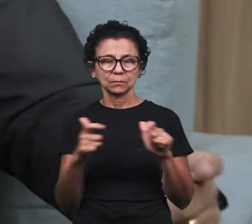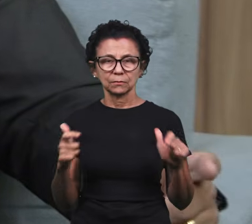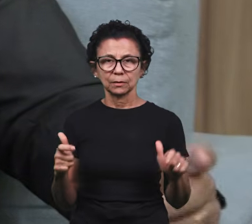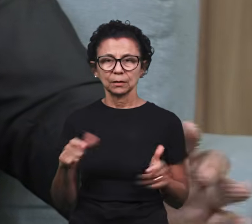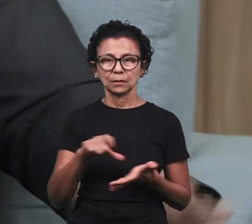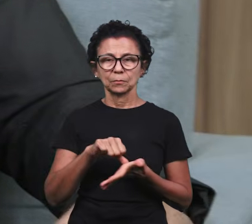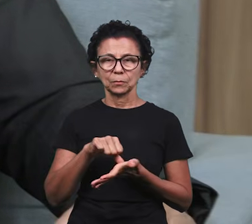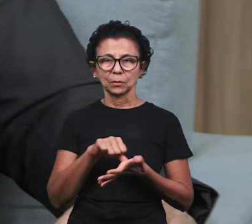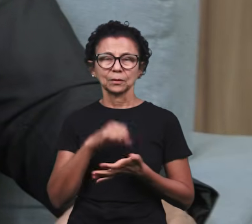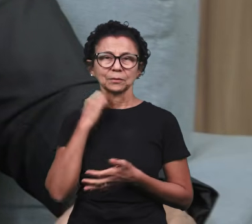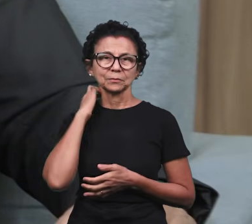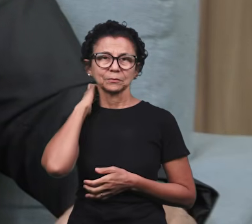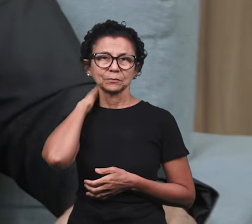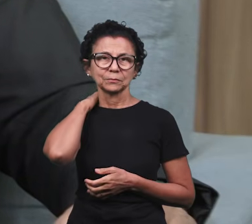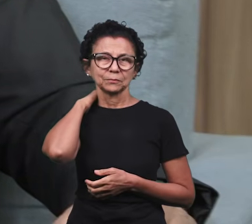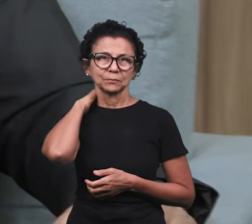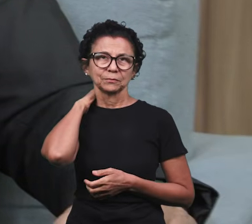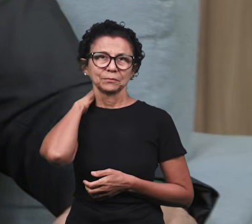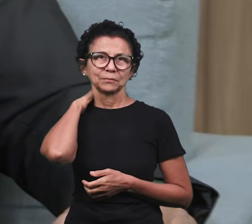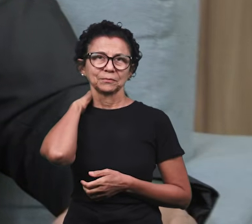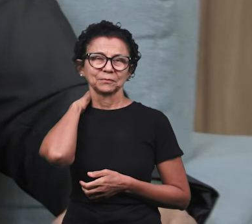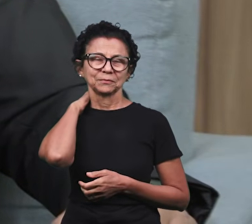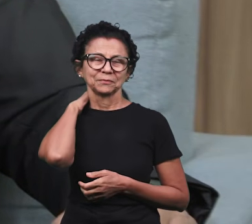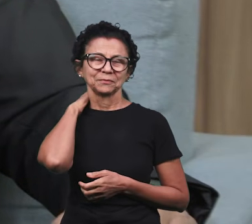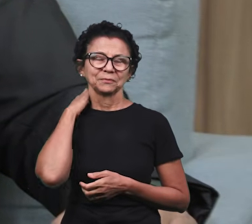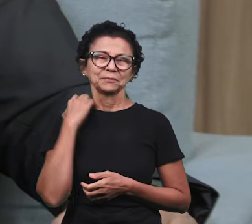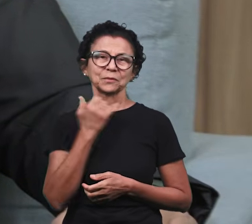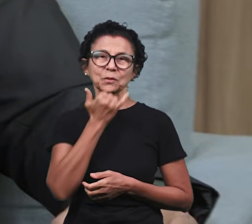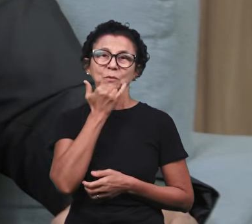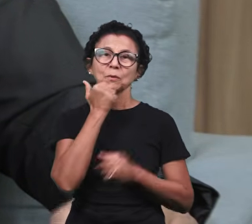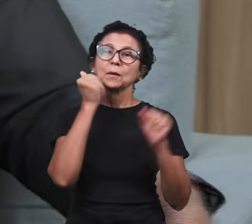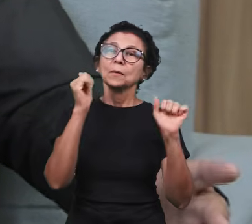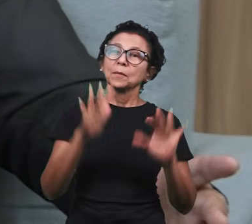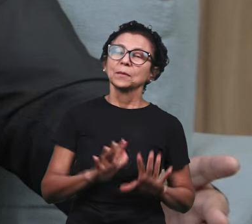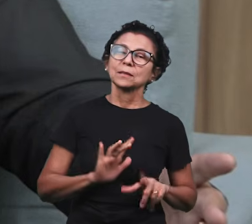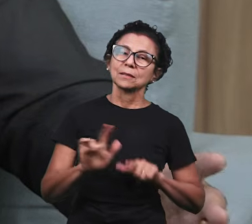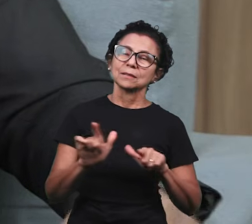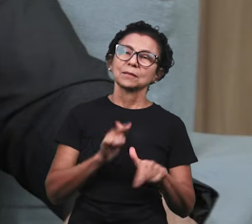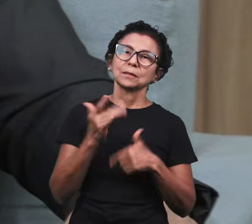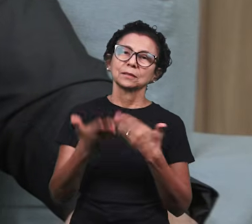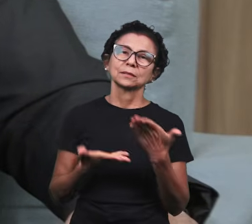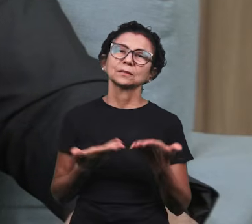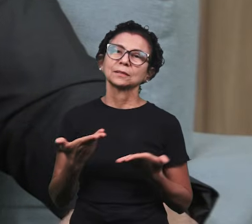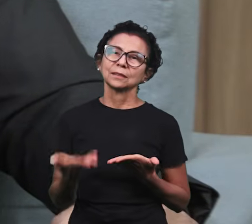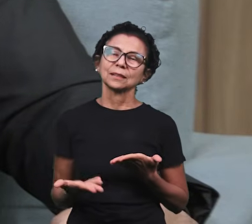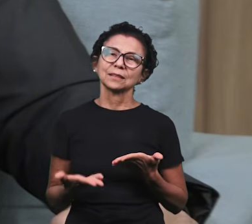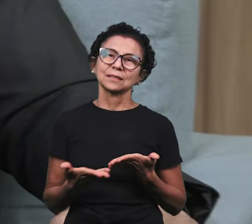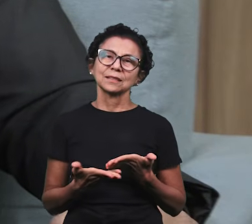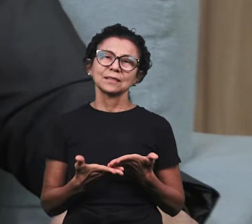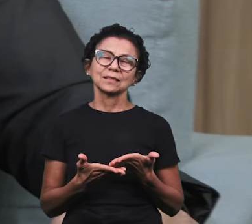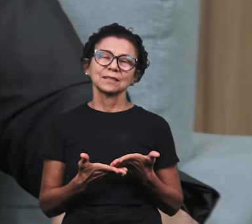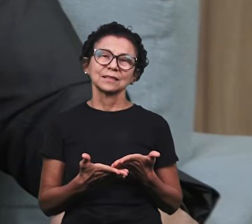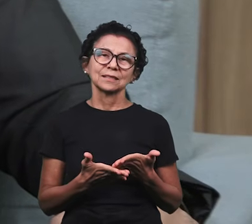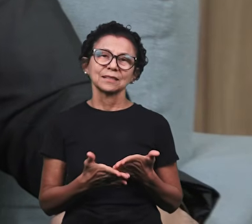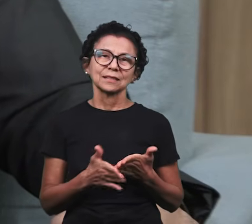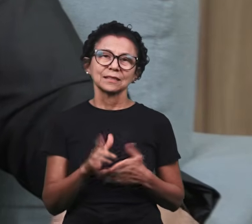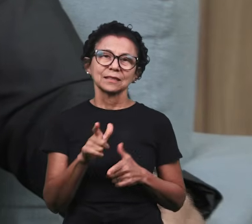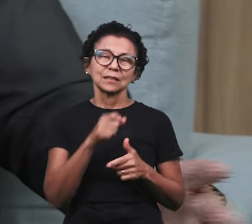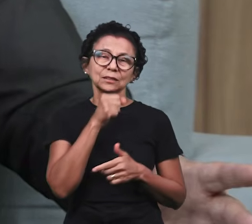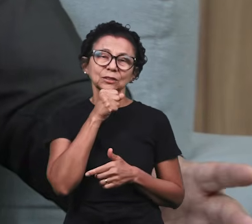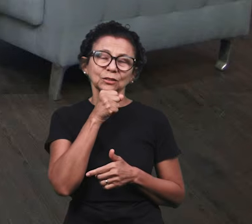polos, enfim. Tem sido uma bênção fazer esse trabalho de assistência junto aos mais sábios, aos nossos queridos